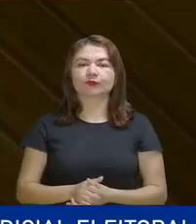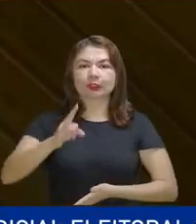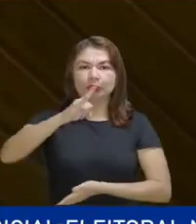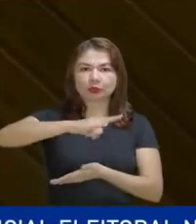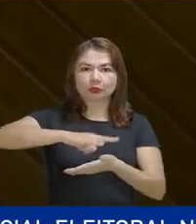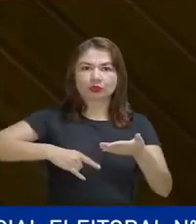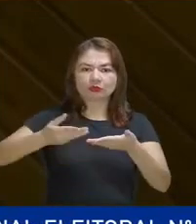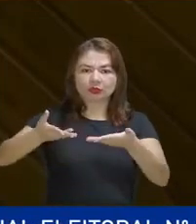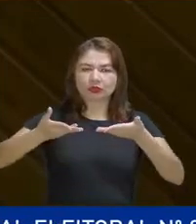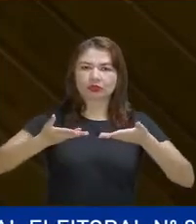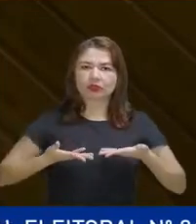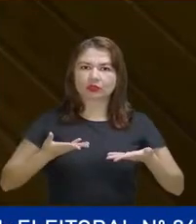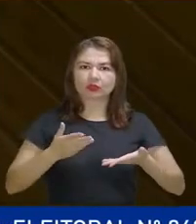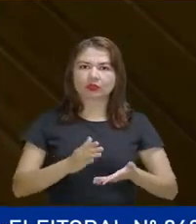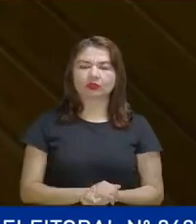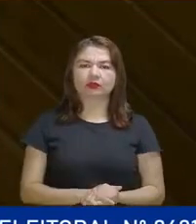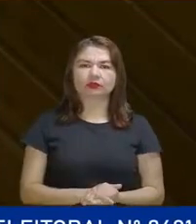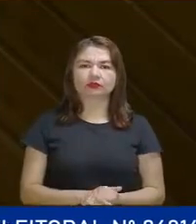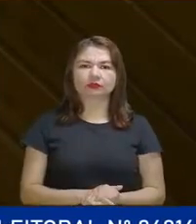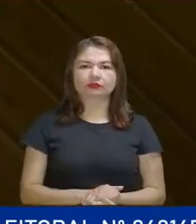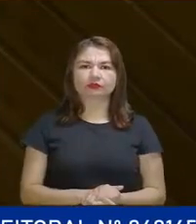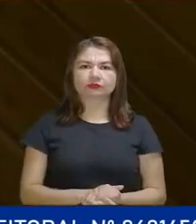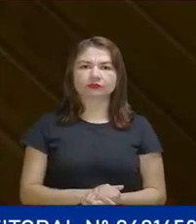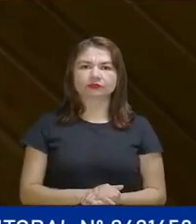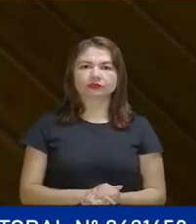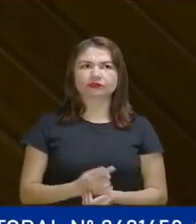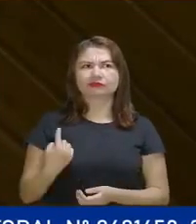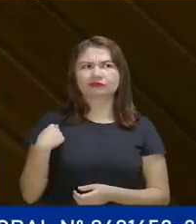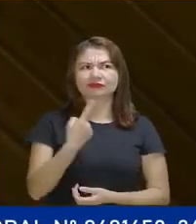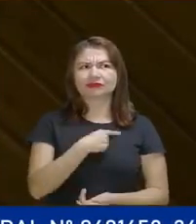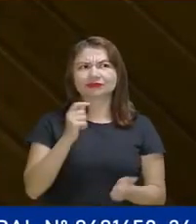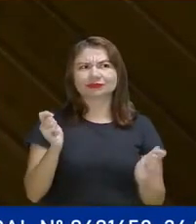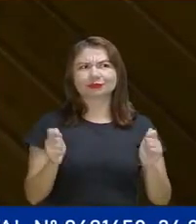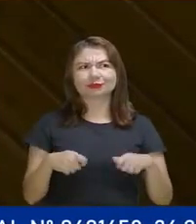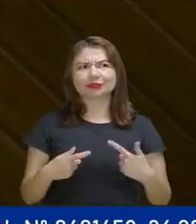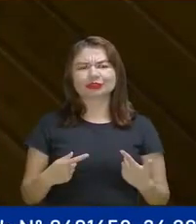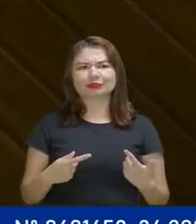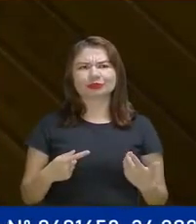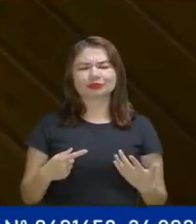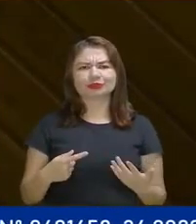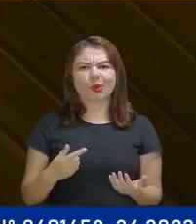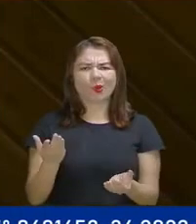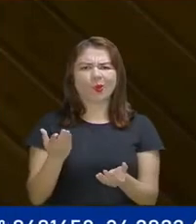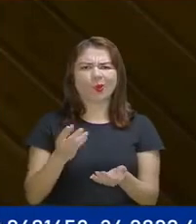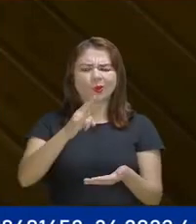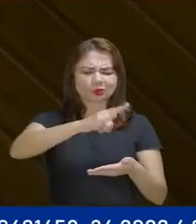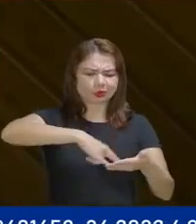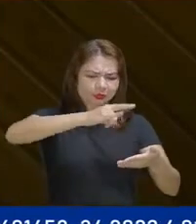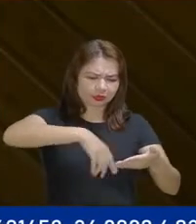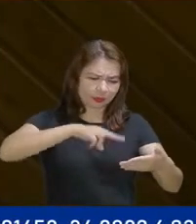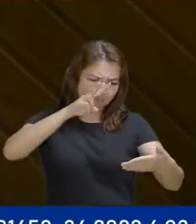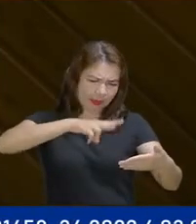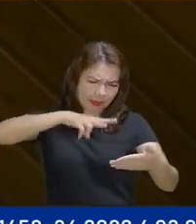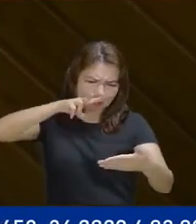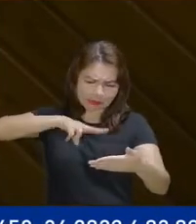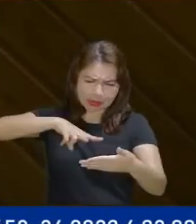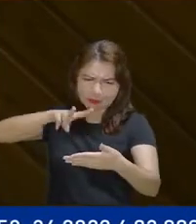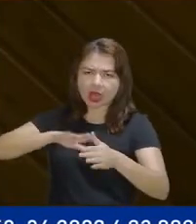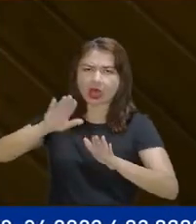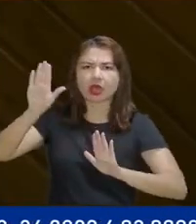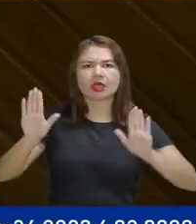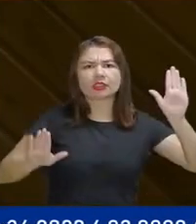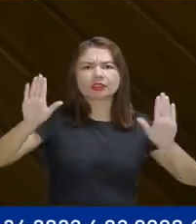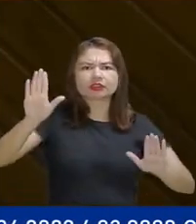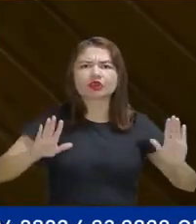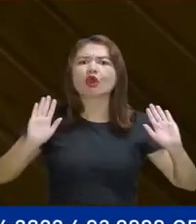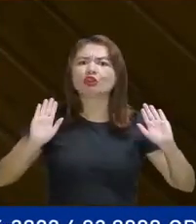documentos trazidos na própria inicial, nós podemos ver que todos eles se referem a processos licitatórios